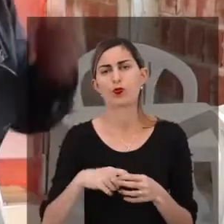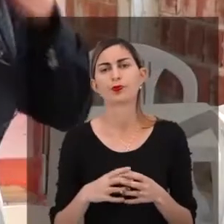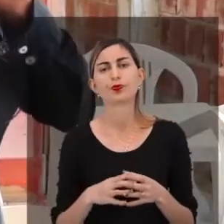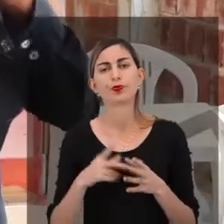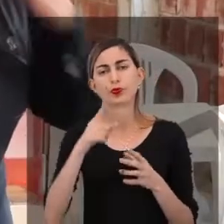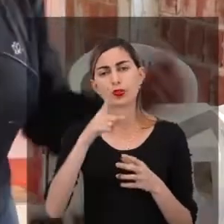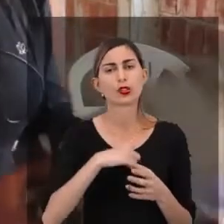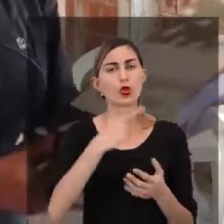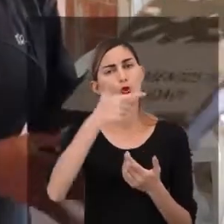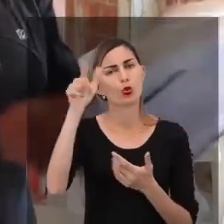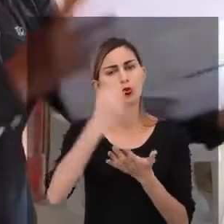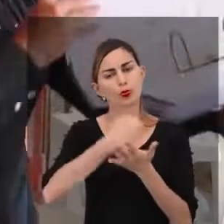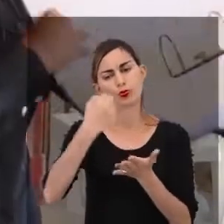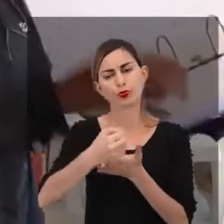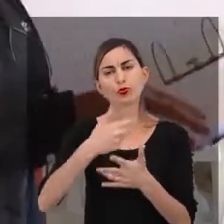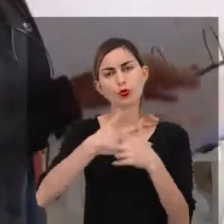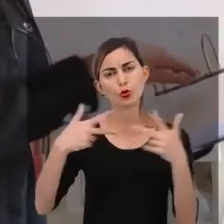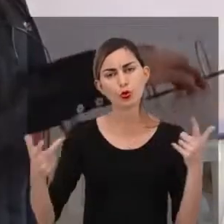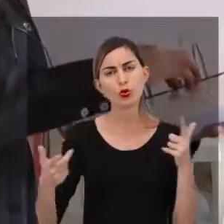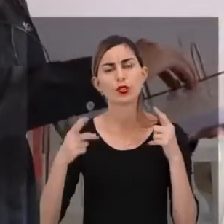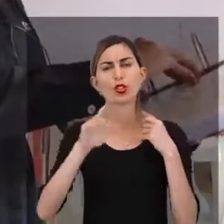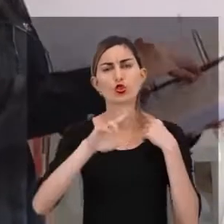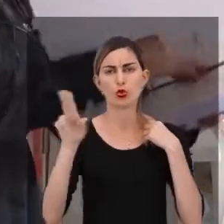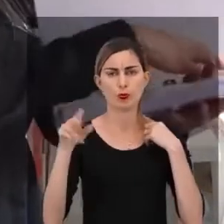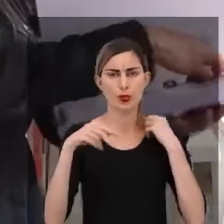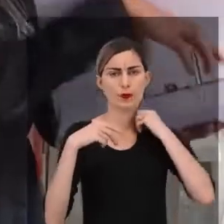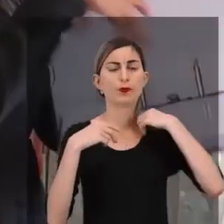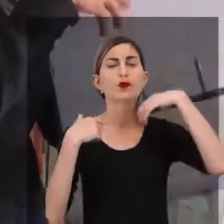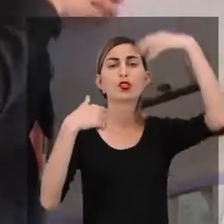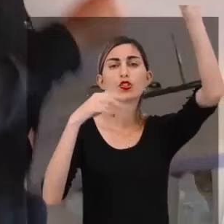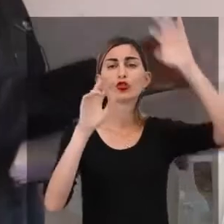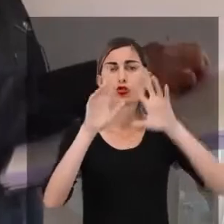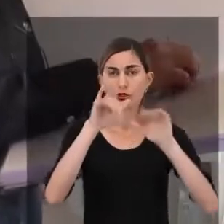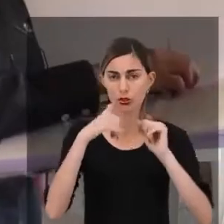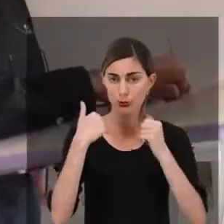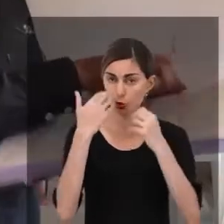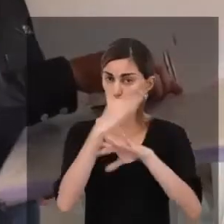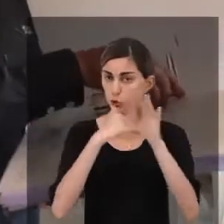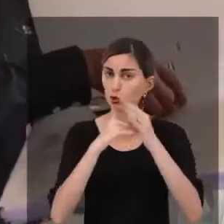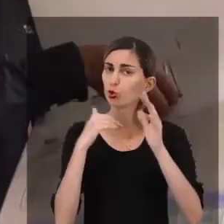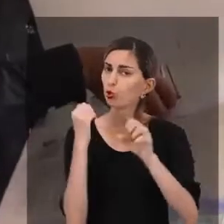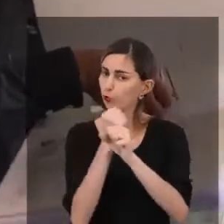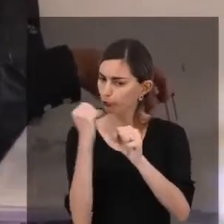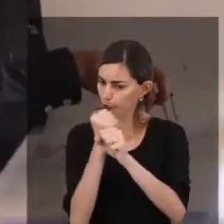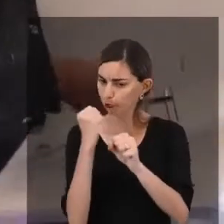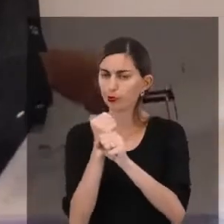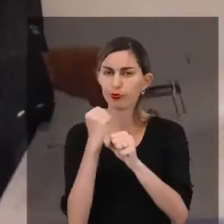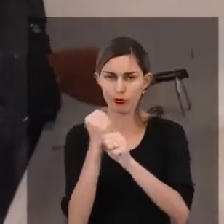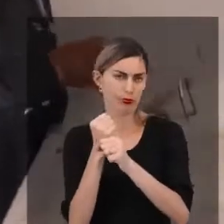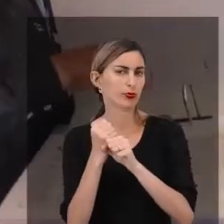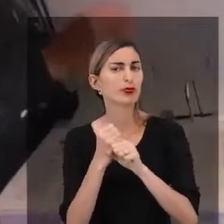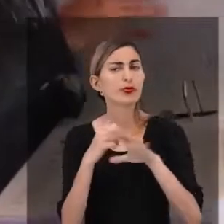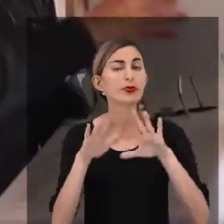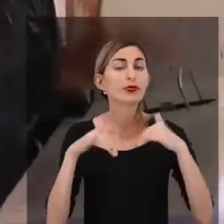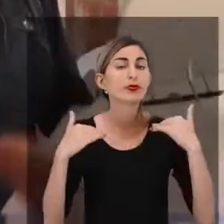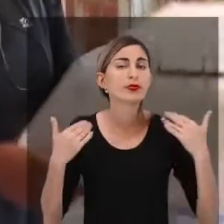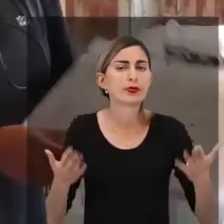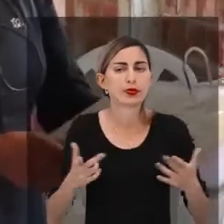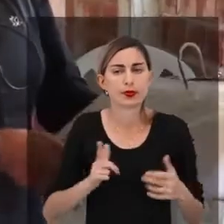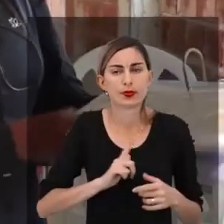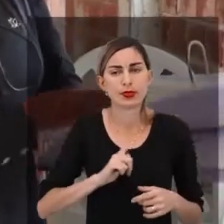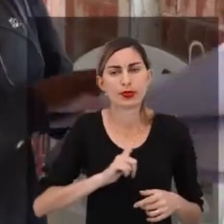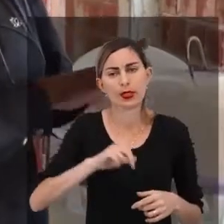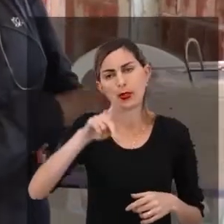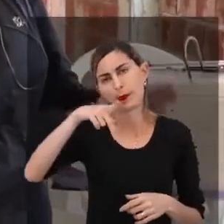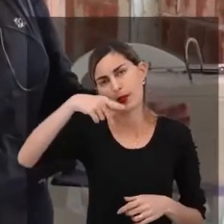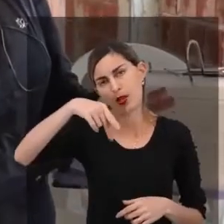funcionário. Aqui tem alguns documentos de qualidade, que a gente chama de qualidade, mas na realidade é todo procedimento de obra, né? Então,